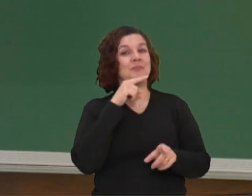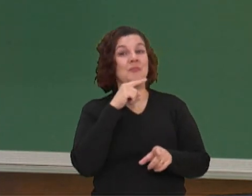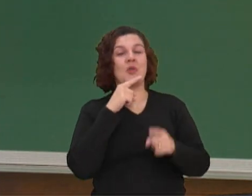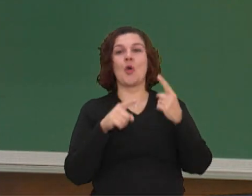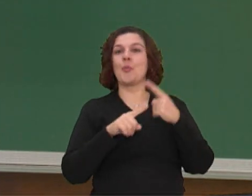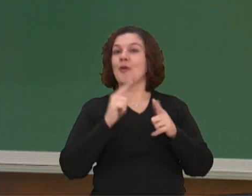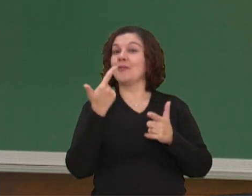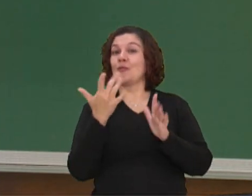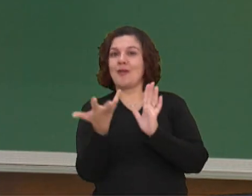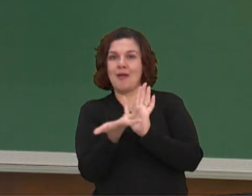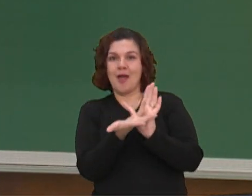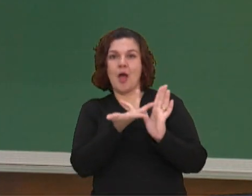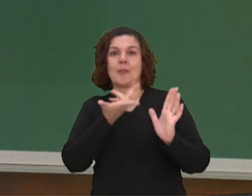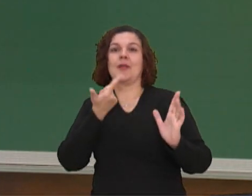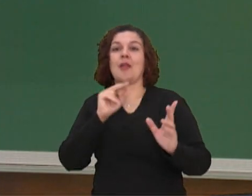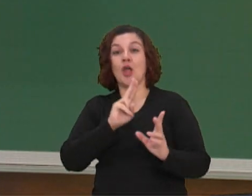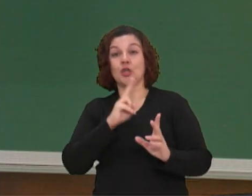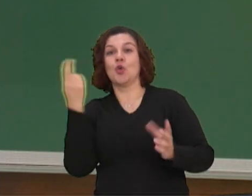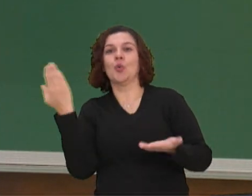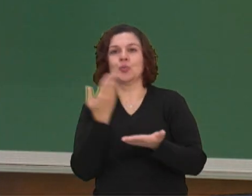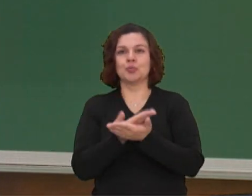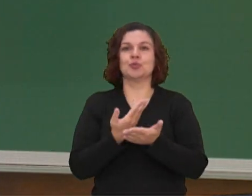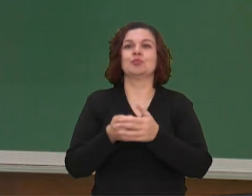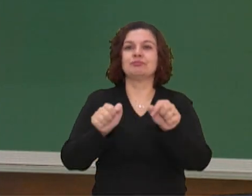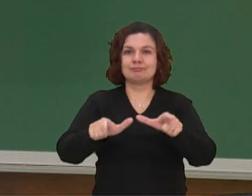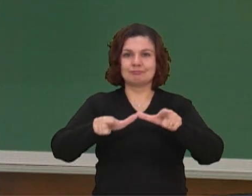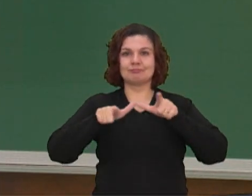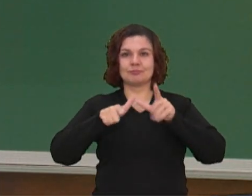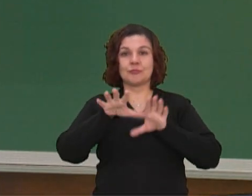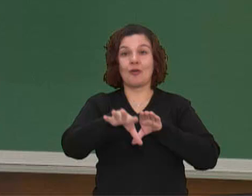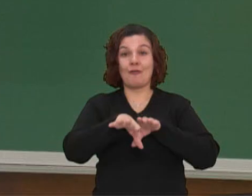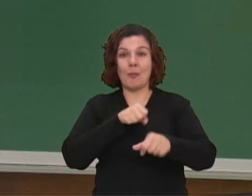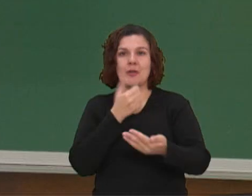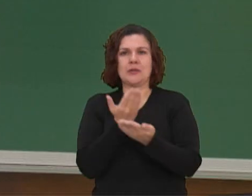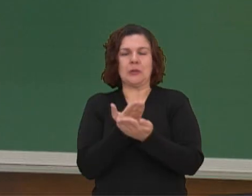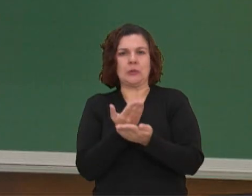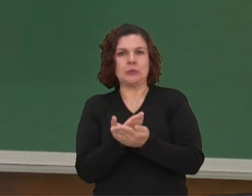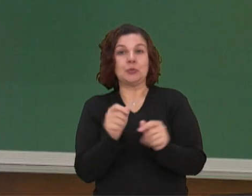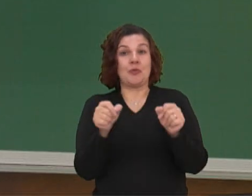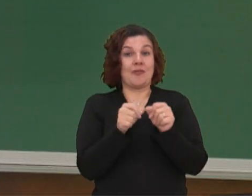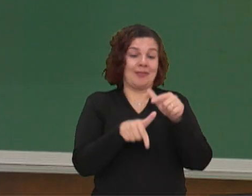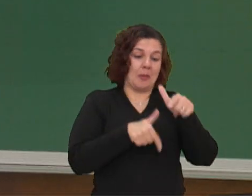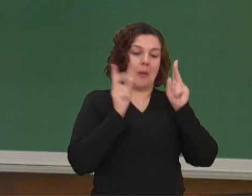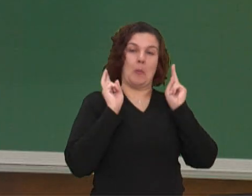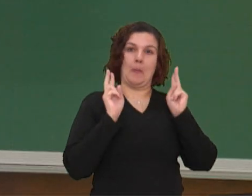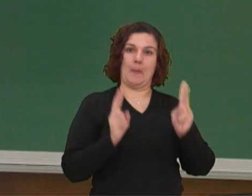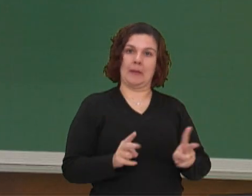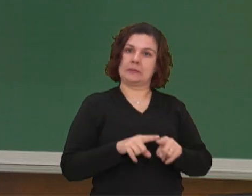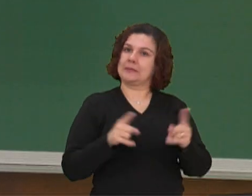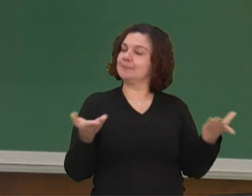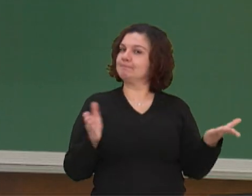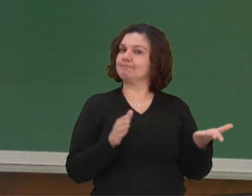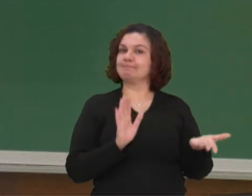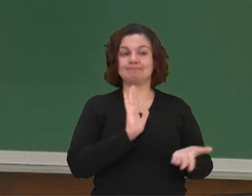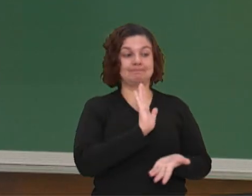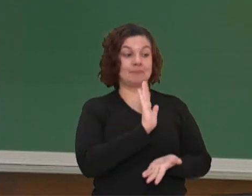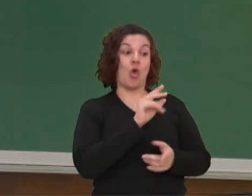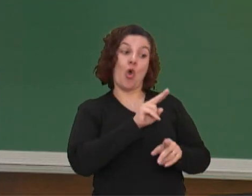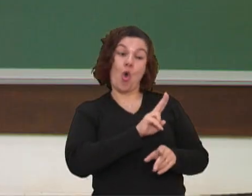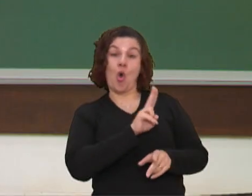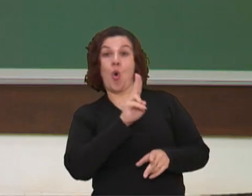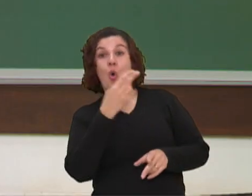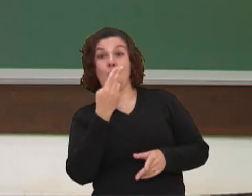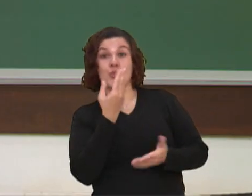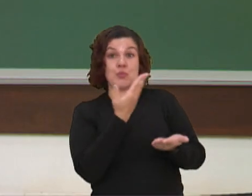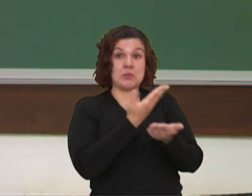tem habilidades ou formação ou capacitação para desenvolver aquela atividade. Então, aí, essa pessoa vai ter que buscar uma